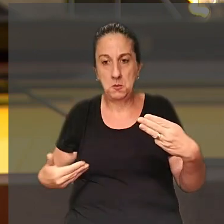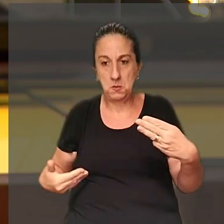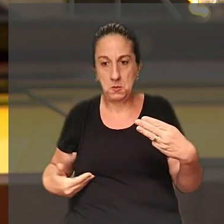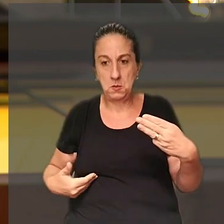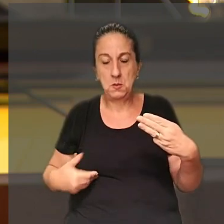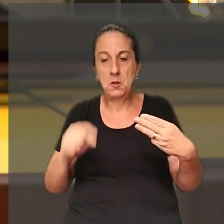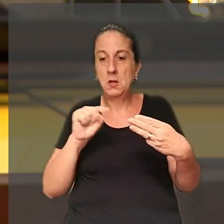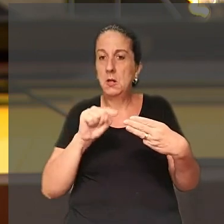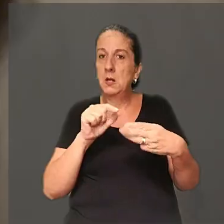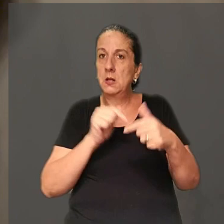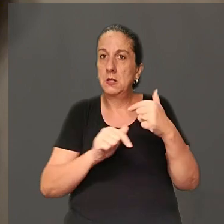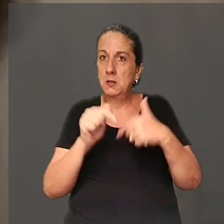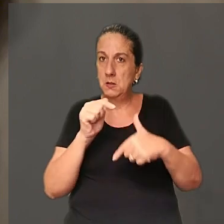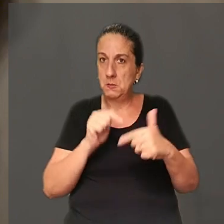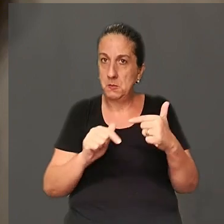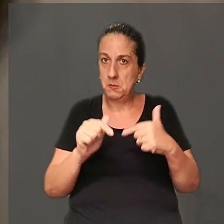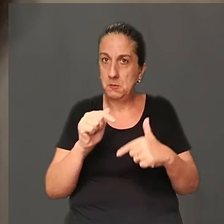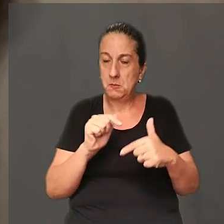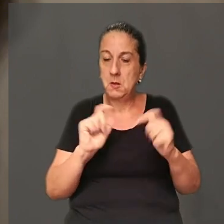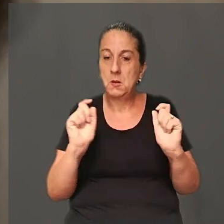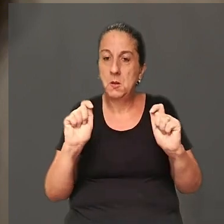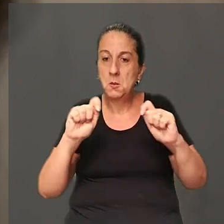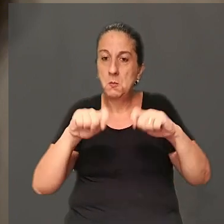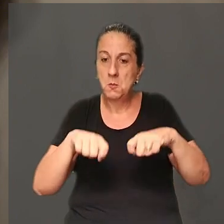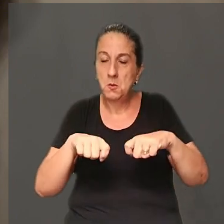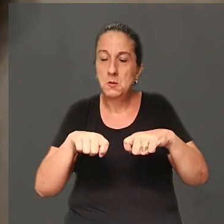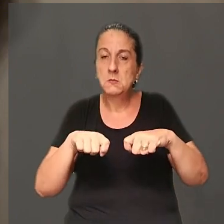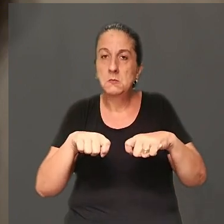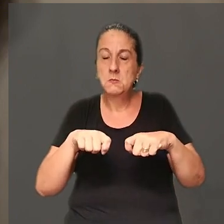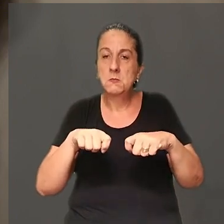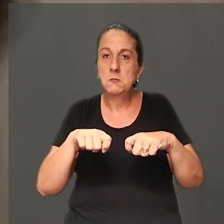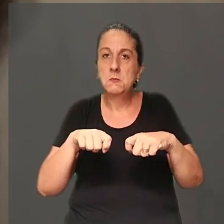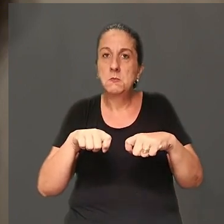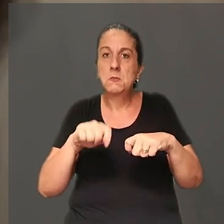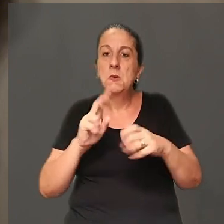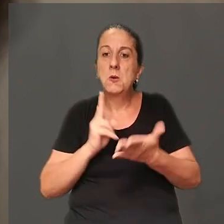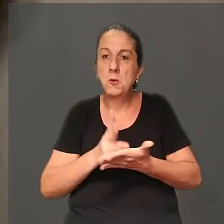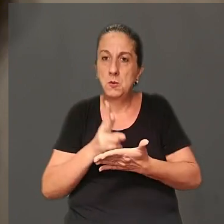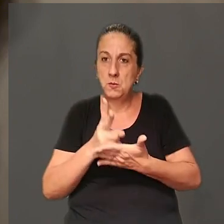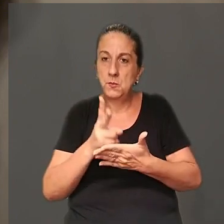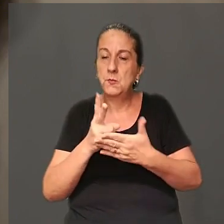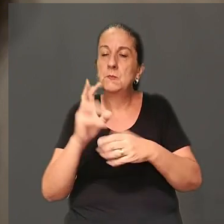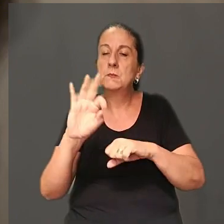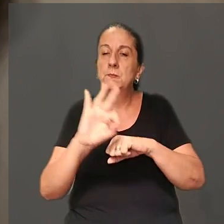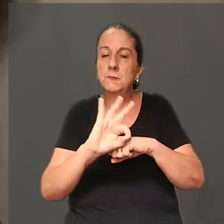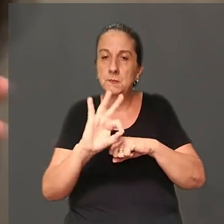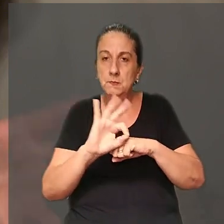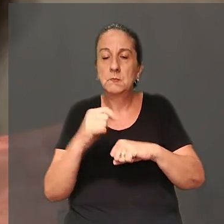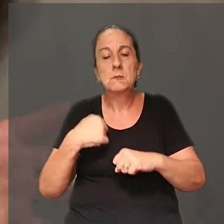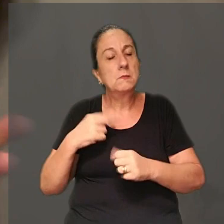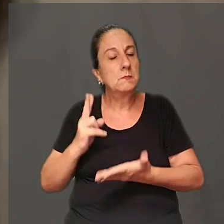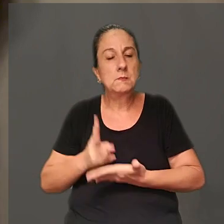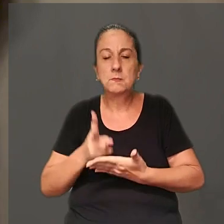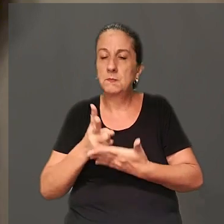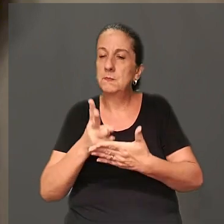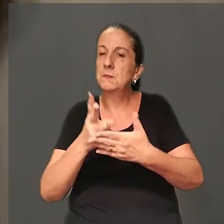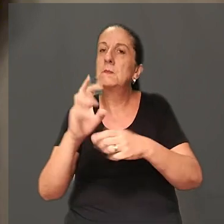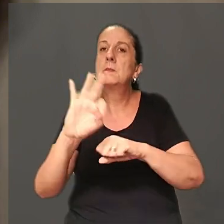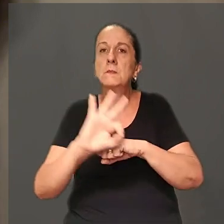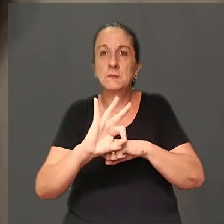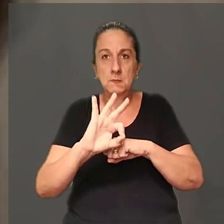naquela ocasião, ficou com a possibilidade de continuar na advocacia. E eu continuei na